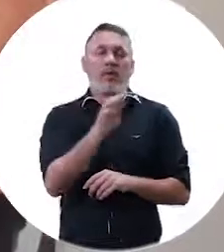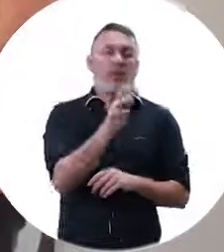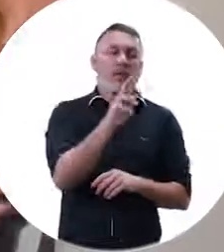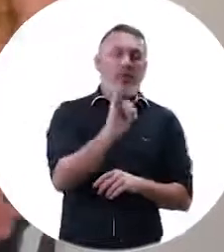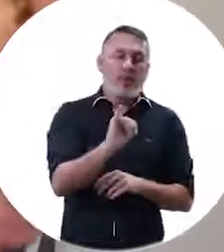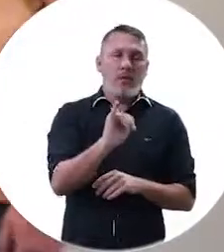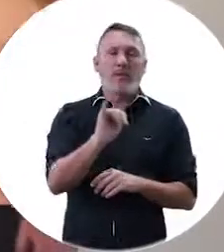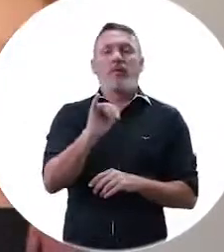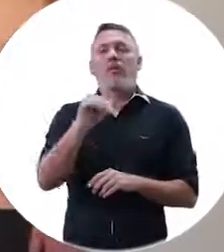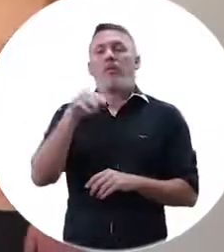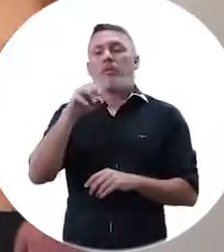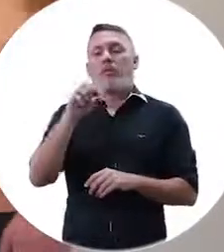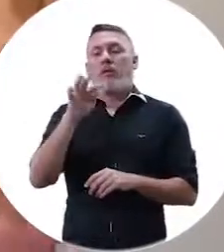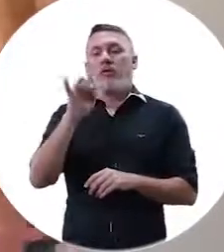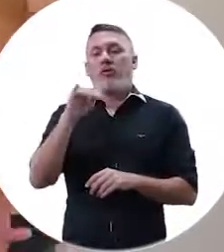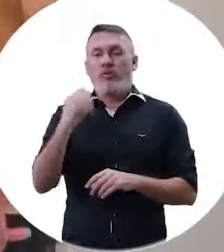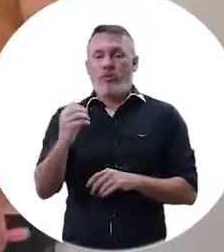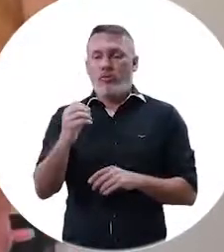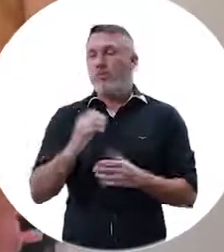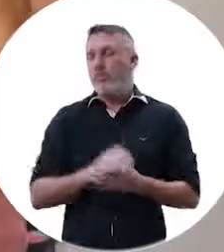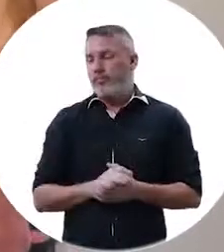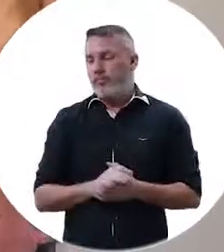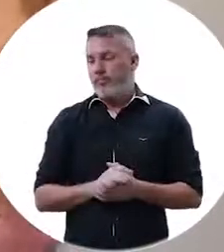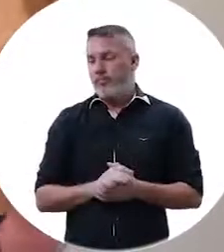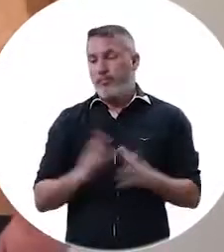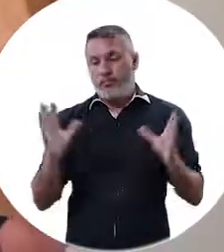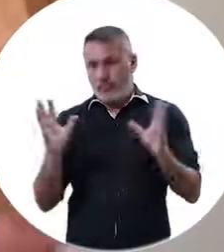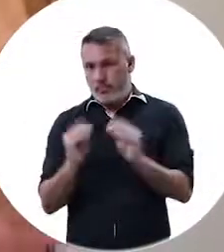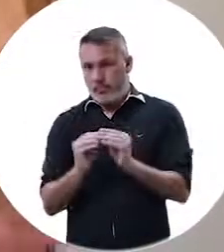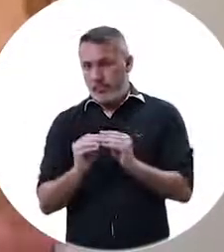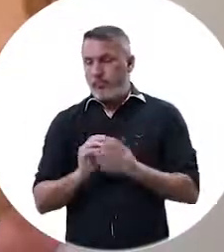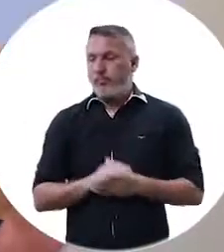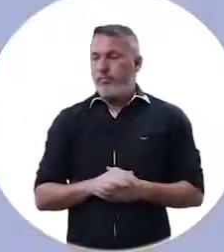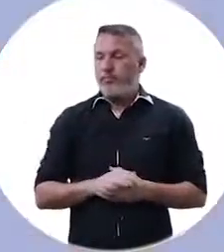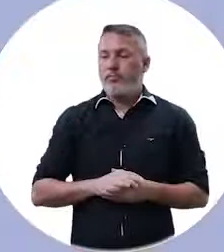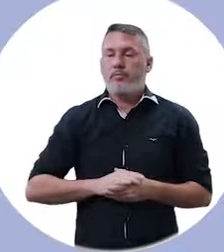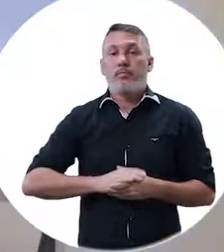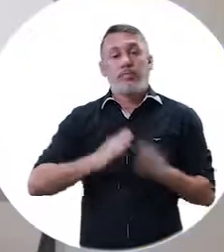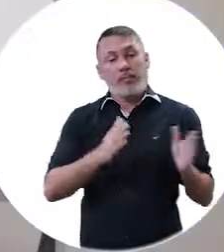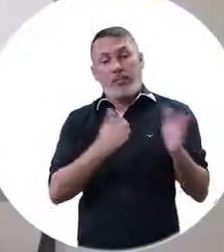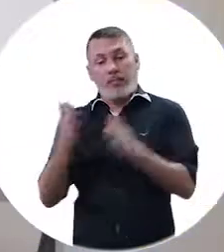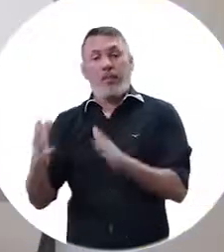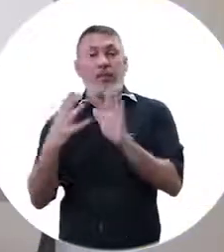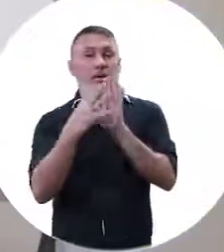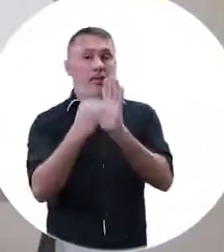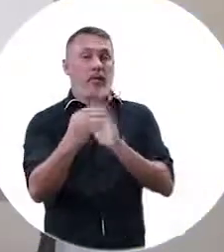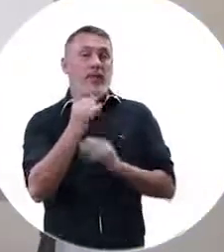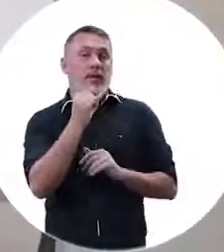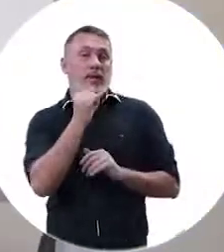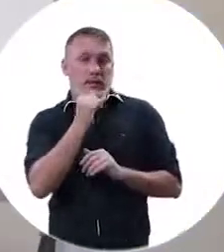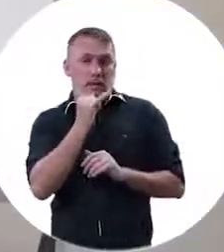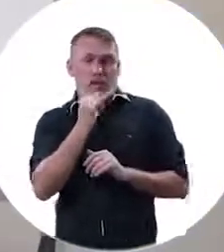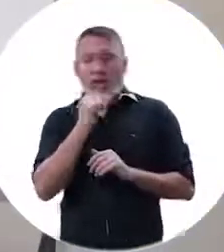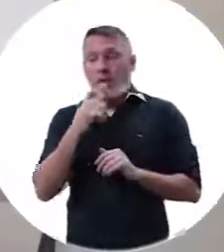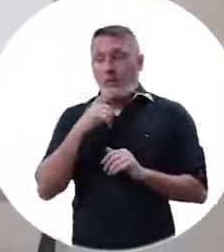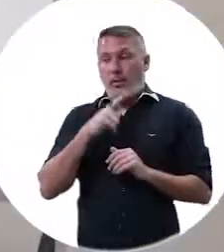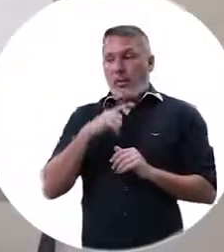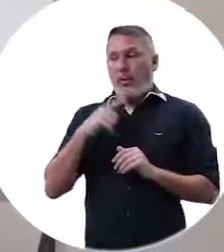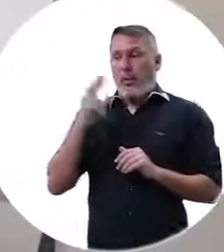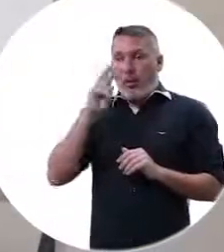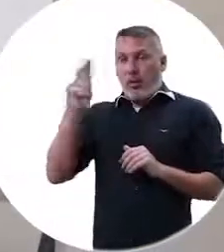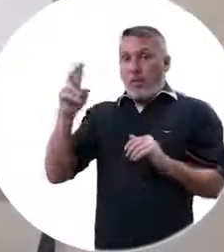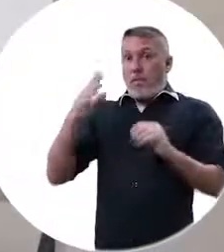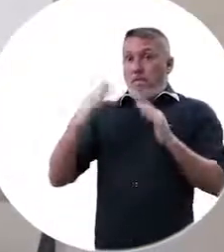4,5,5, trimetil ept 1N. Tudo bem até aqui? Seguindo o próximo exemplo com uma cadeia